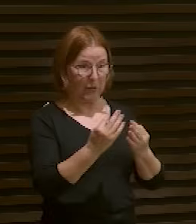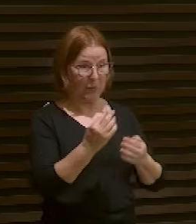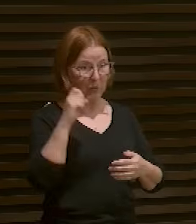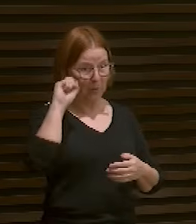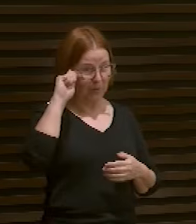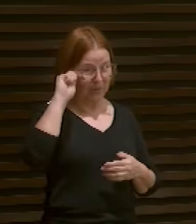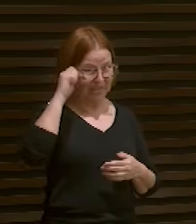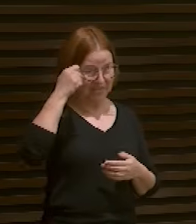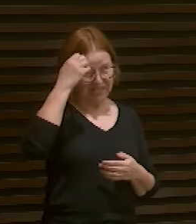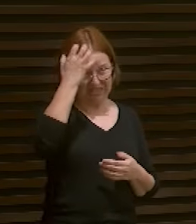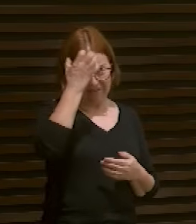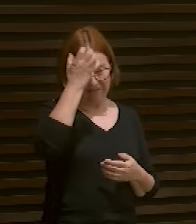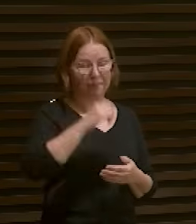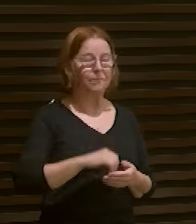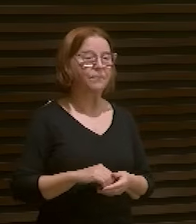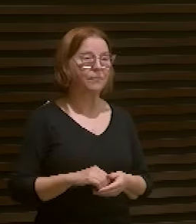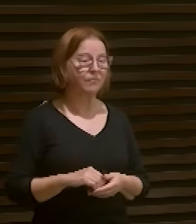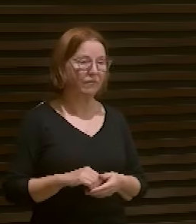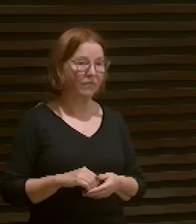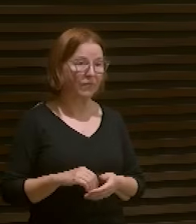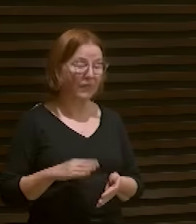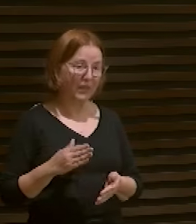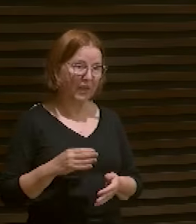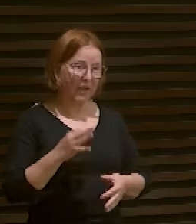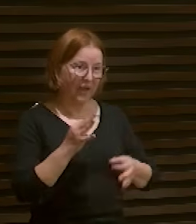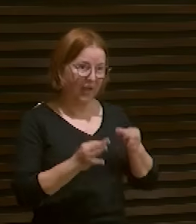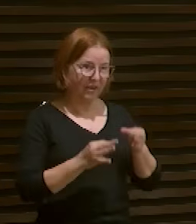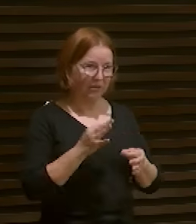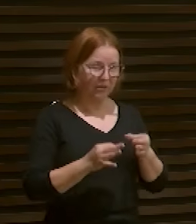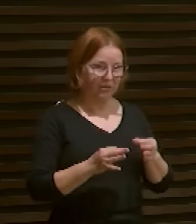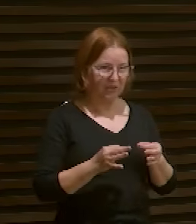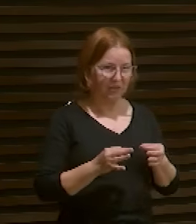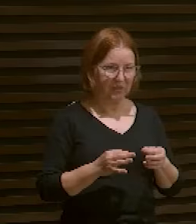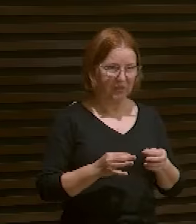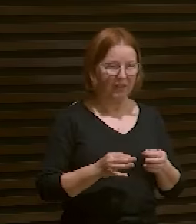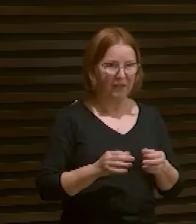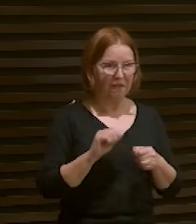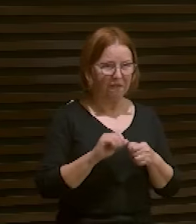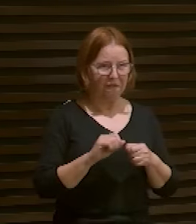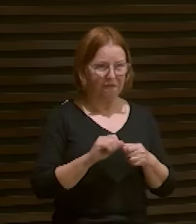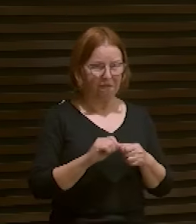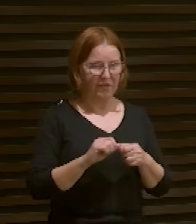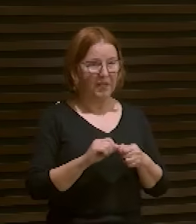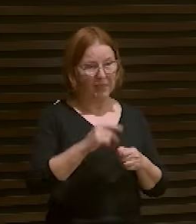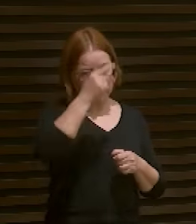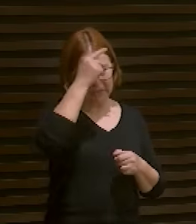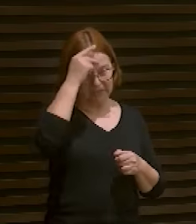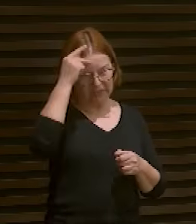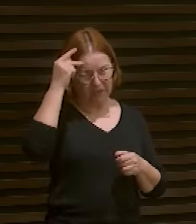justiça perpetua a dor, perpetua a ferida aberta, o perdão redime e